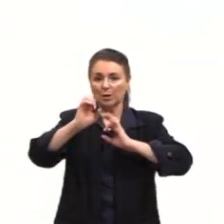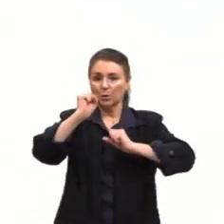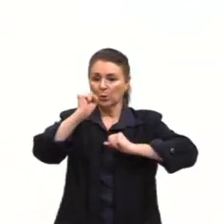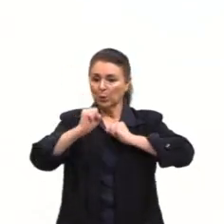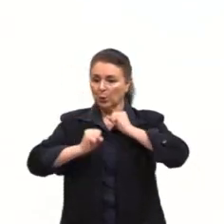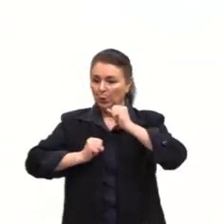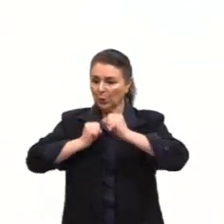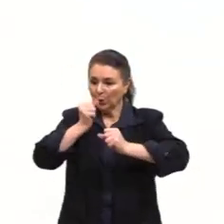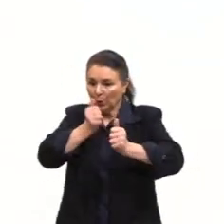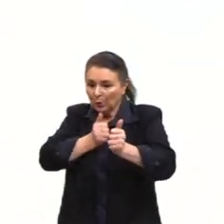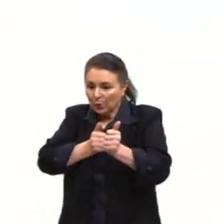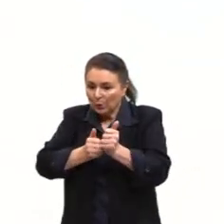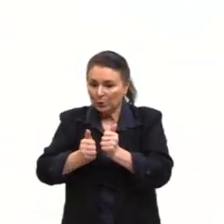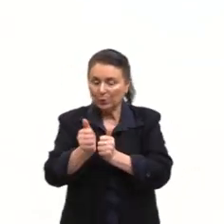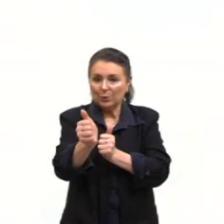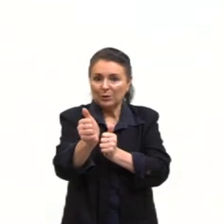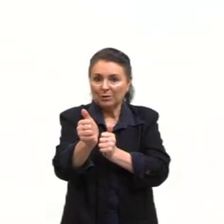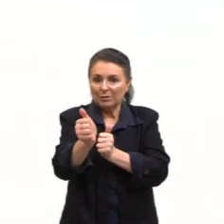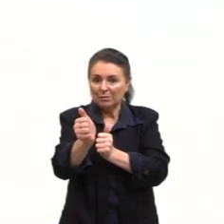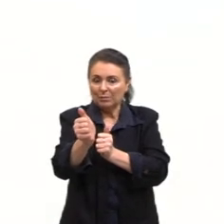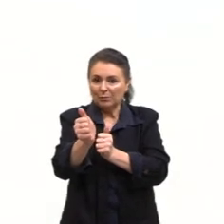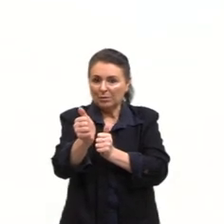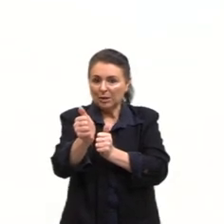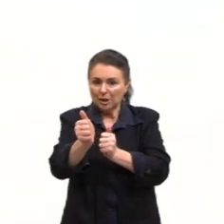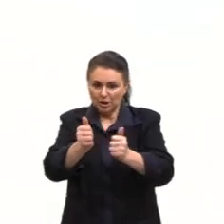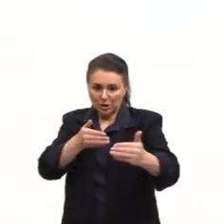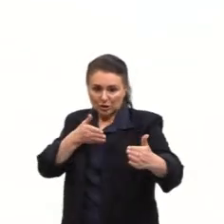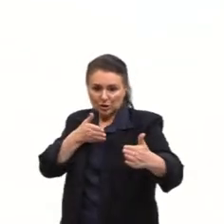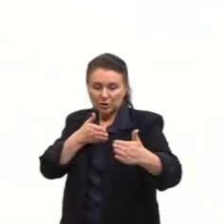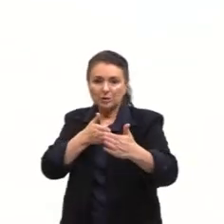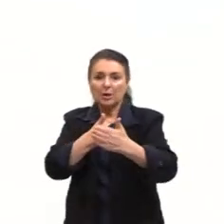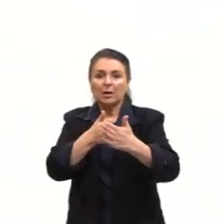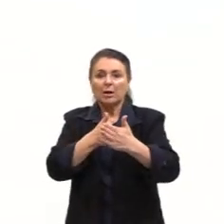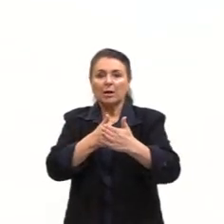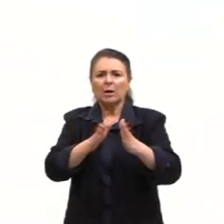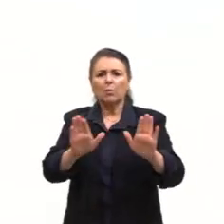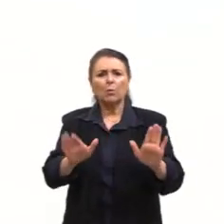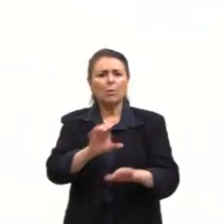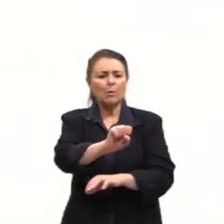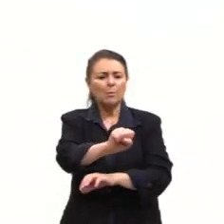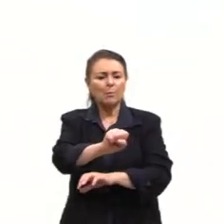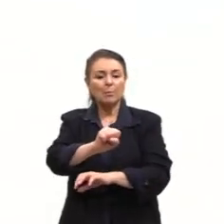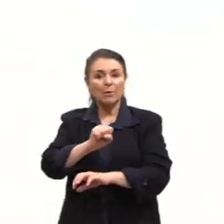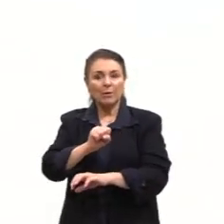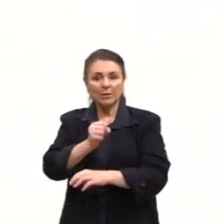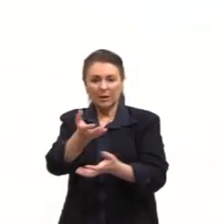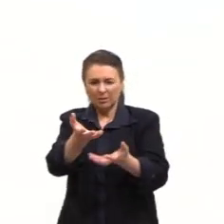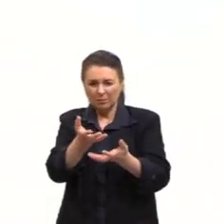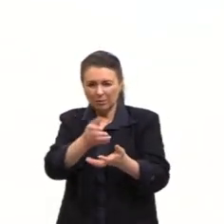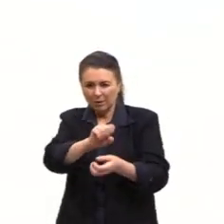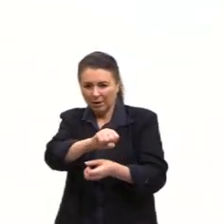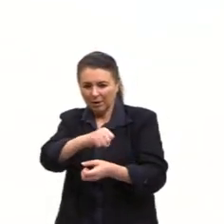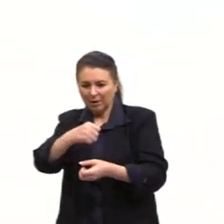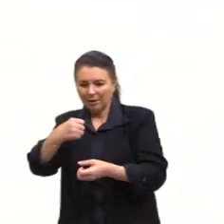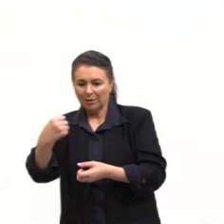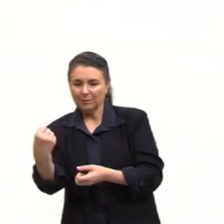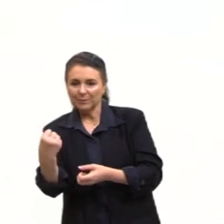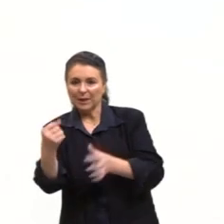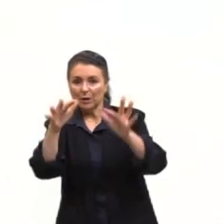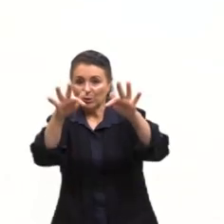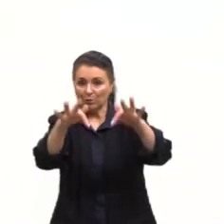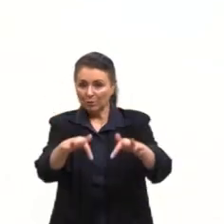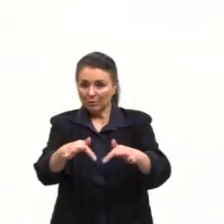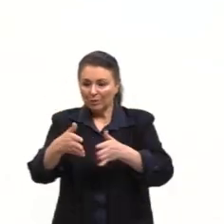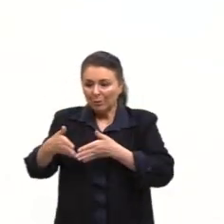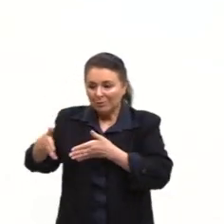numa linha de chegada, imaginem quais portas vocês querem abrir quando vocês chegarem aí no final dessa caminhada,